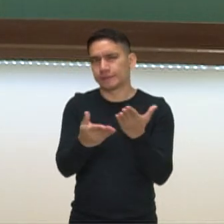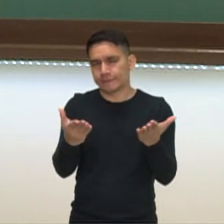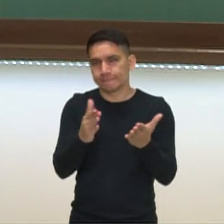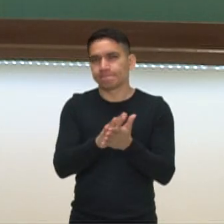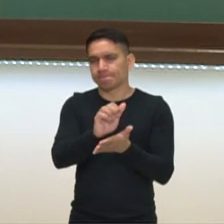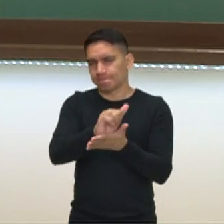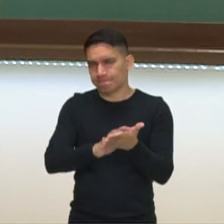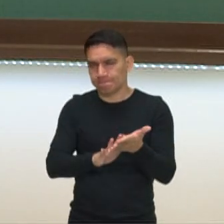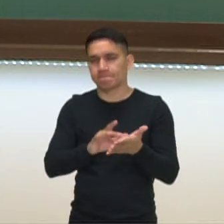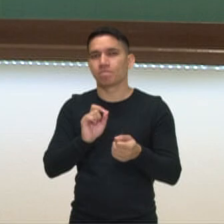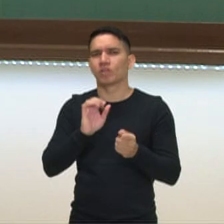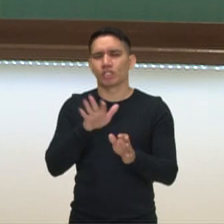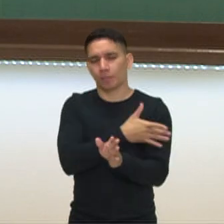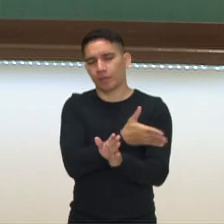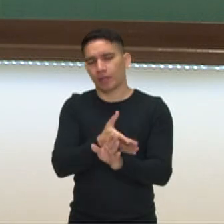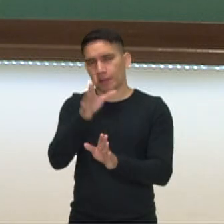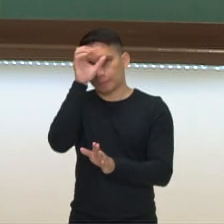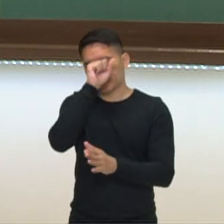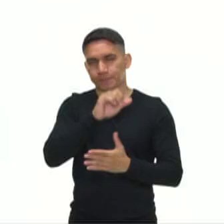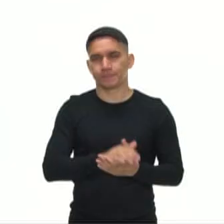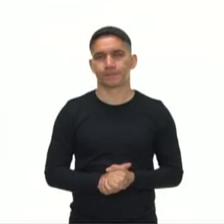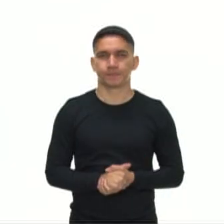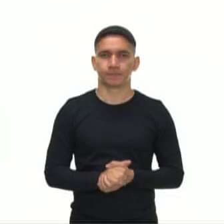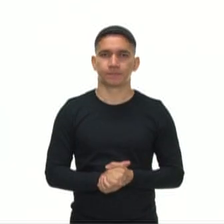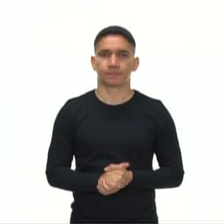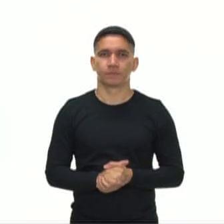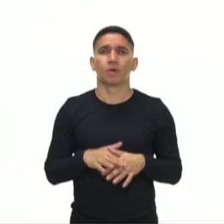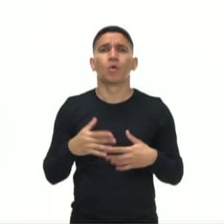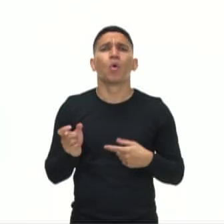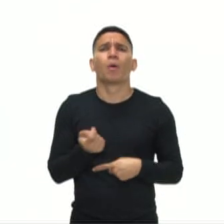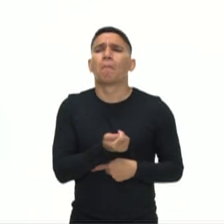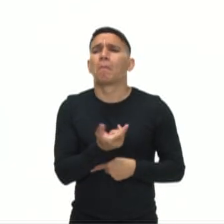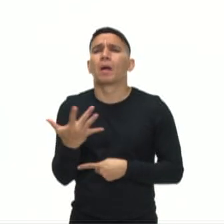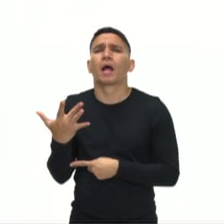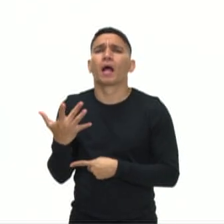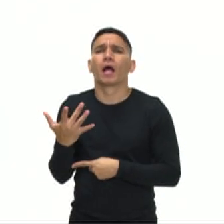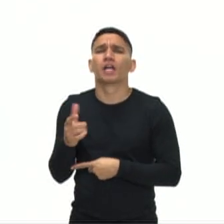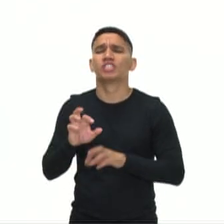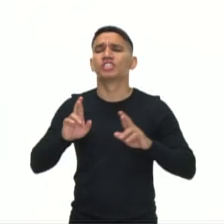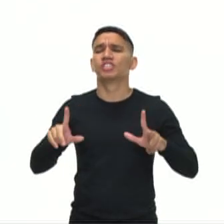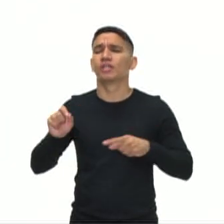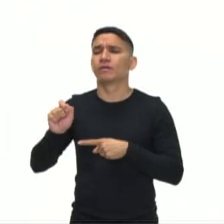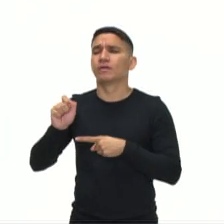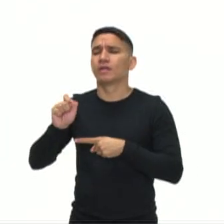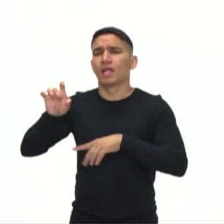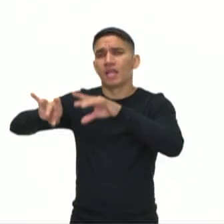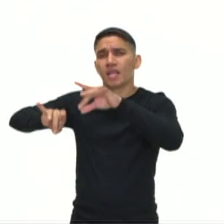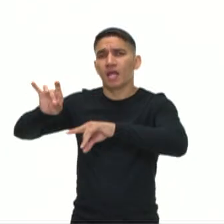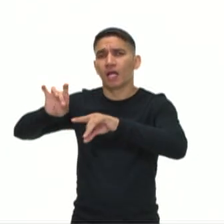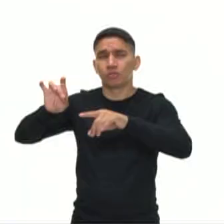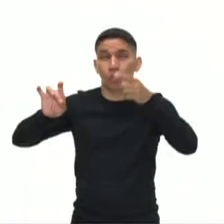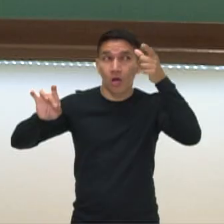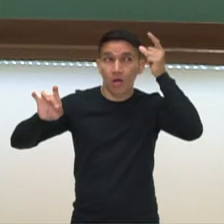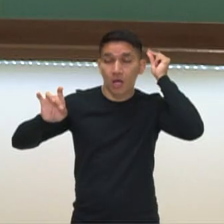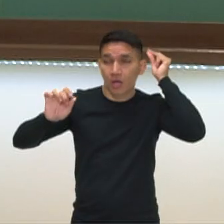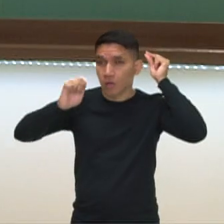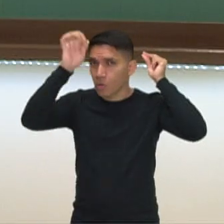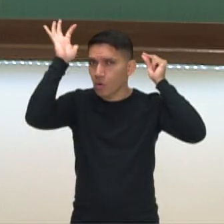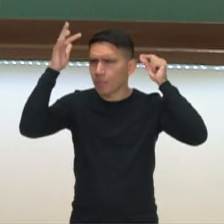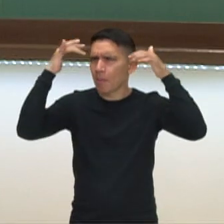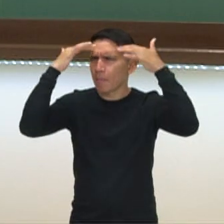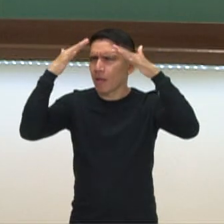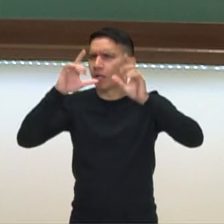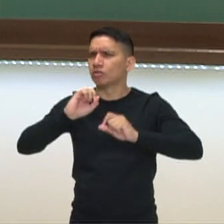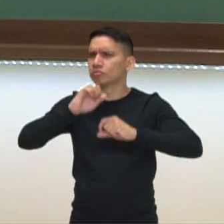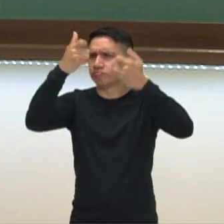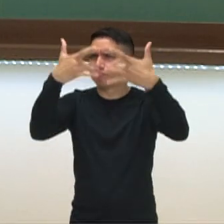fazer um exercício daquilo que a gente aprendeu até agora? Quais são as grandes diferenças entre o teatro grego e o teatro romano? Dá uma pensadinha, vê o que a gente